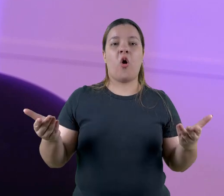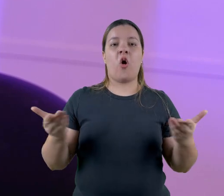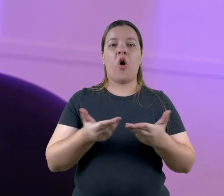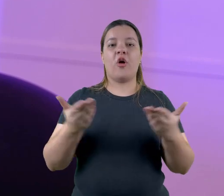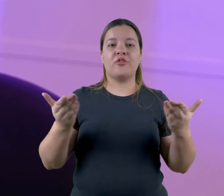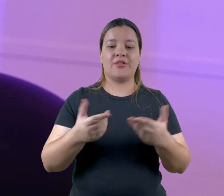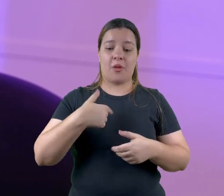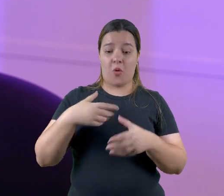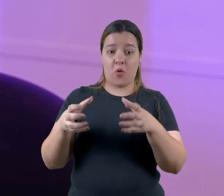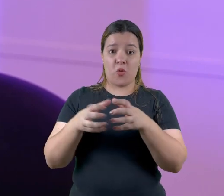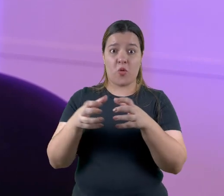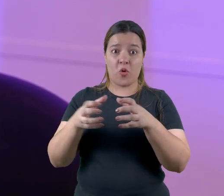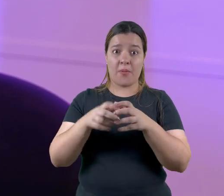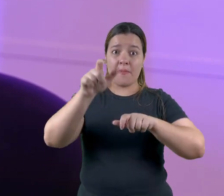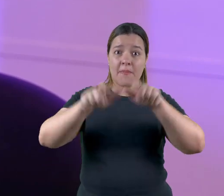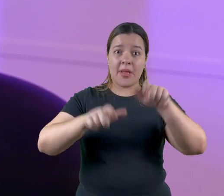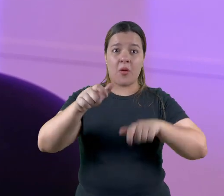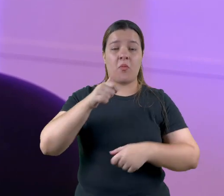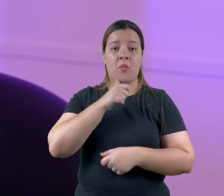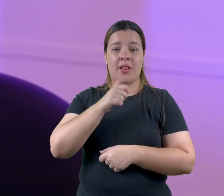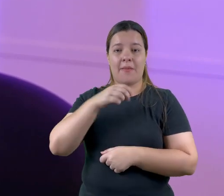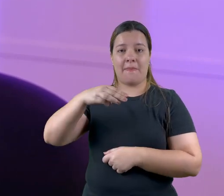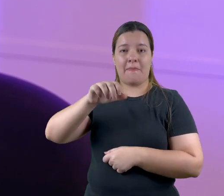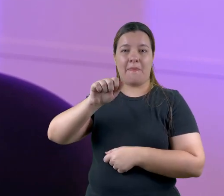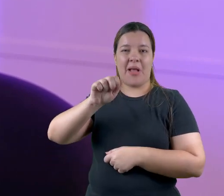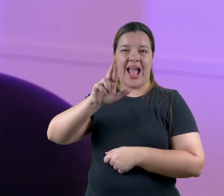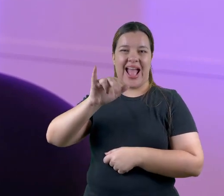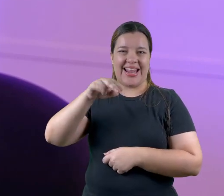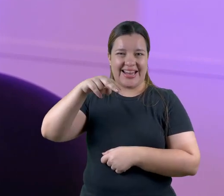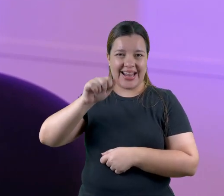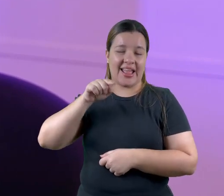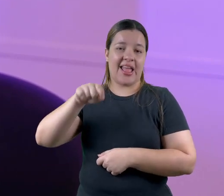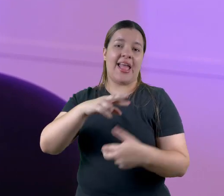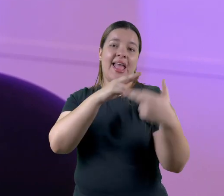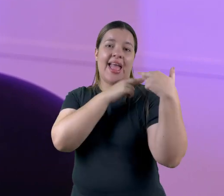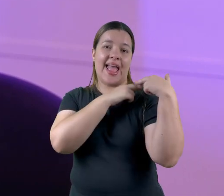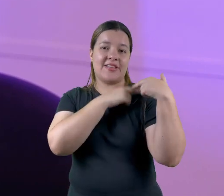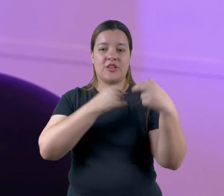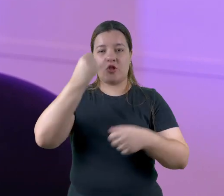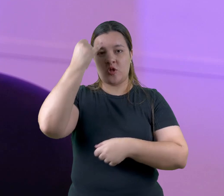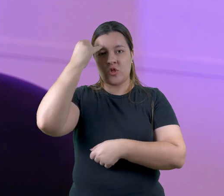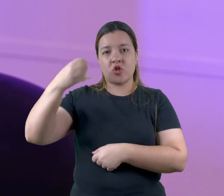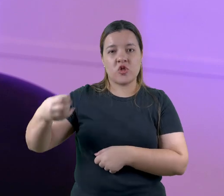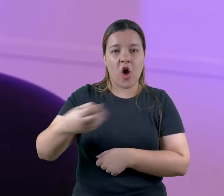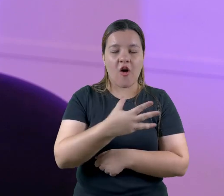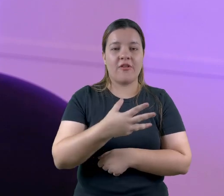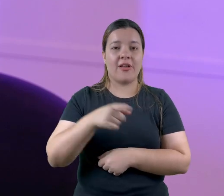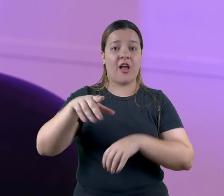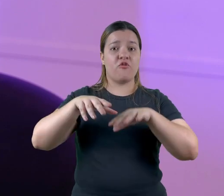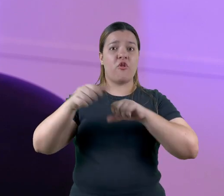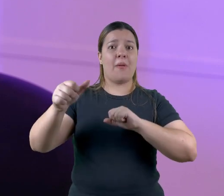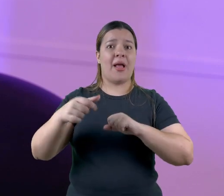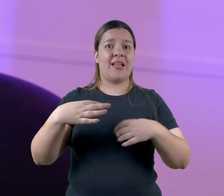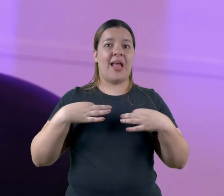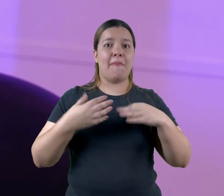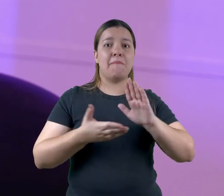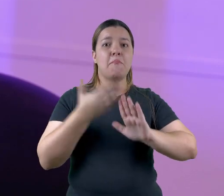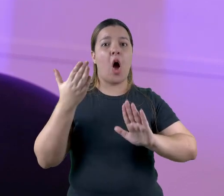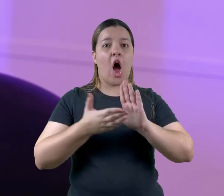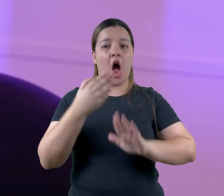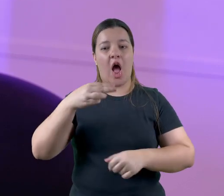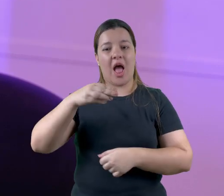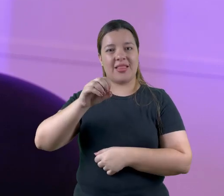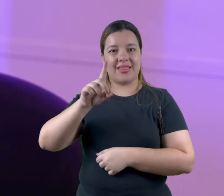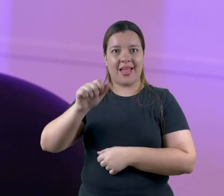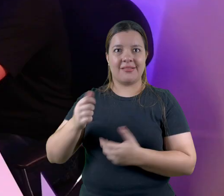também hoje né Hoje eu tenho gente na minha equipe né A Marina Marina é a nossa responsável por inovação Nossa Red de inovação Ela é formada em moda